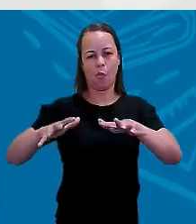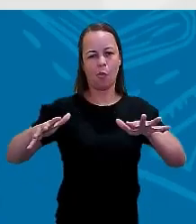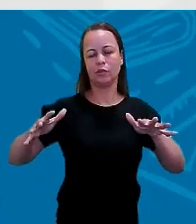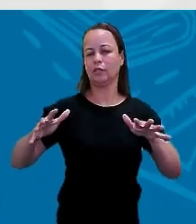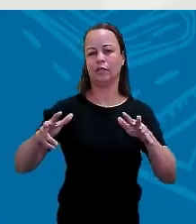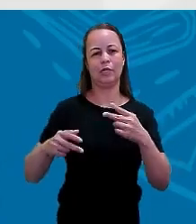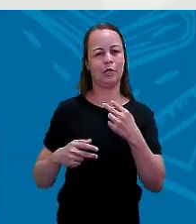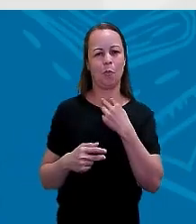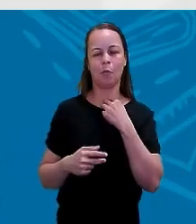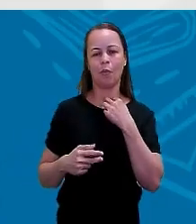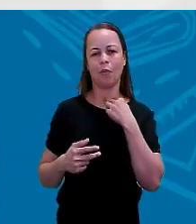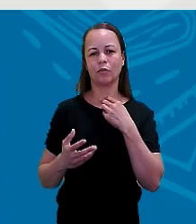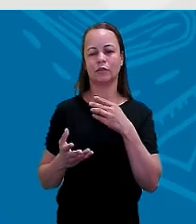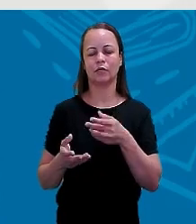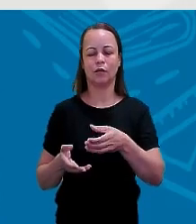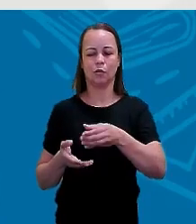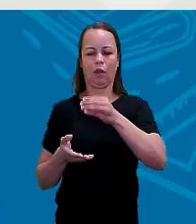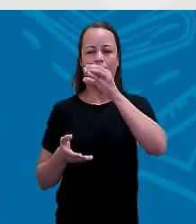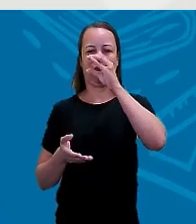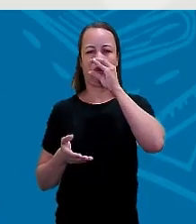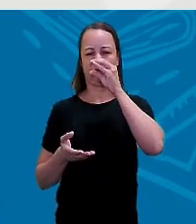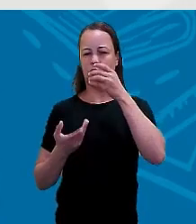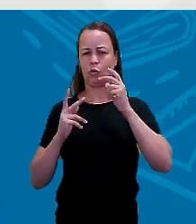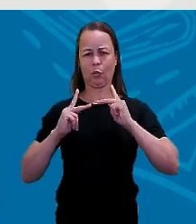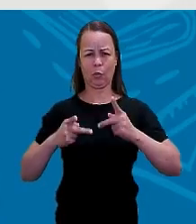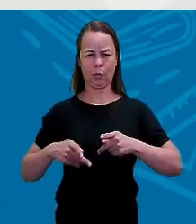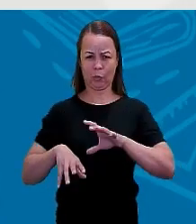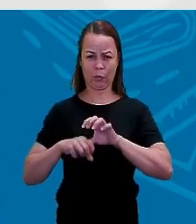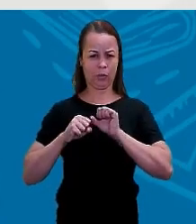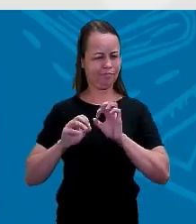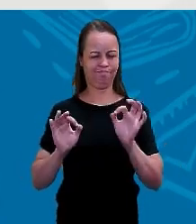ser consumida diretamente pelos seres humanos.